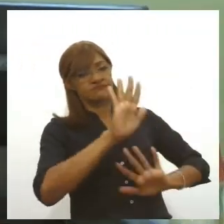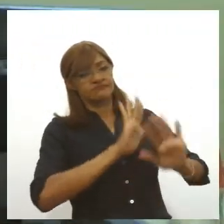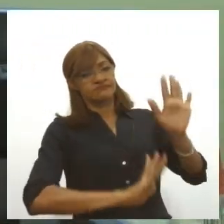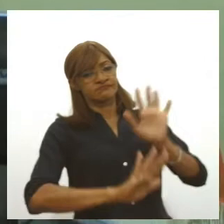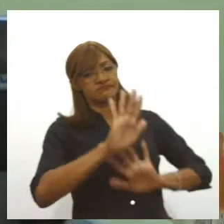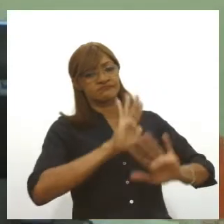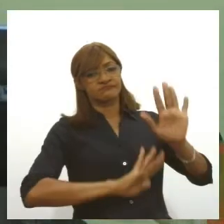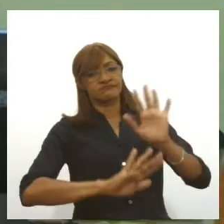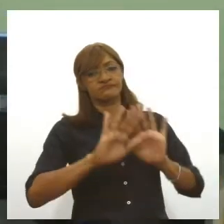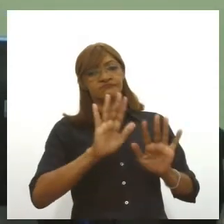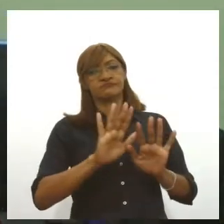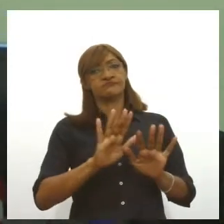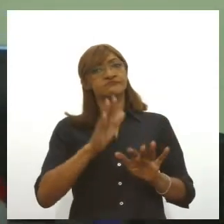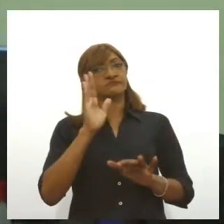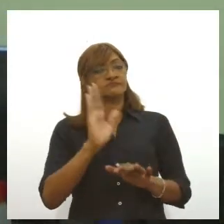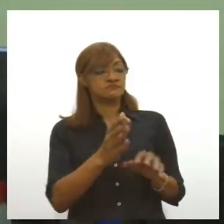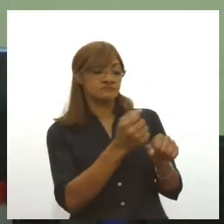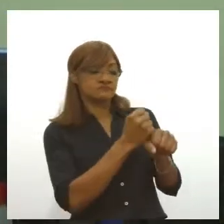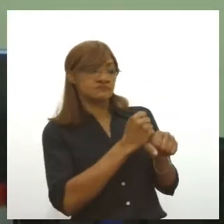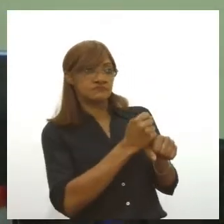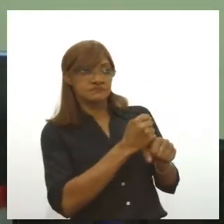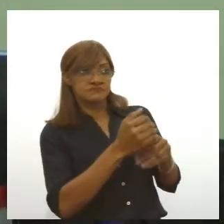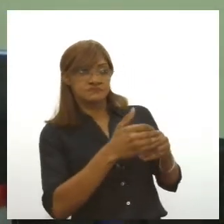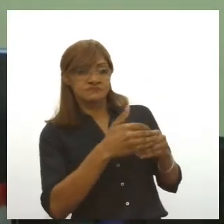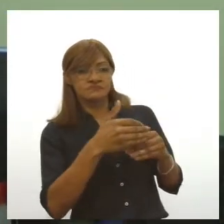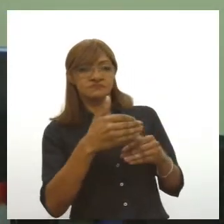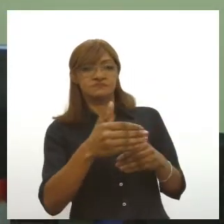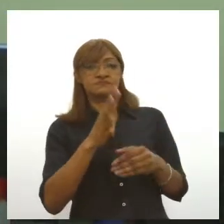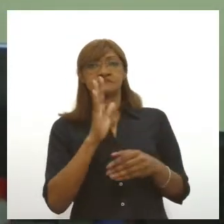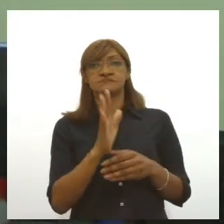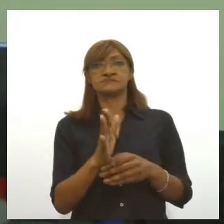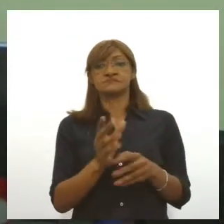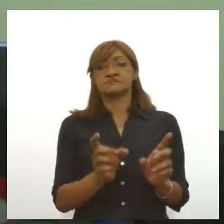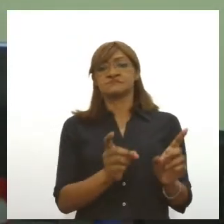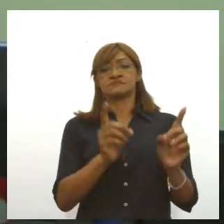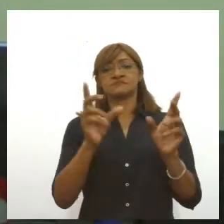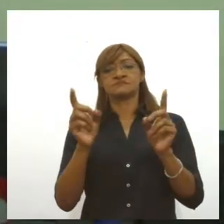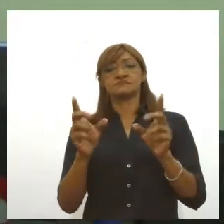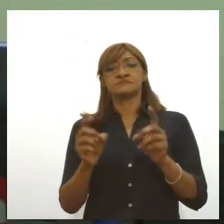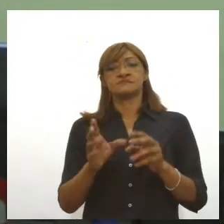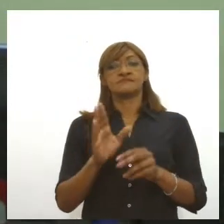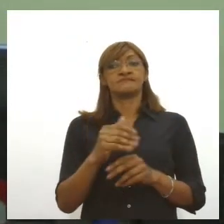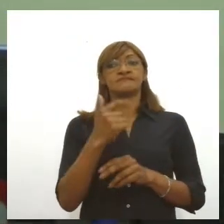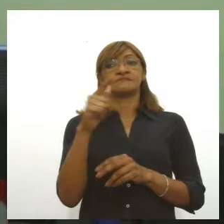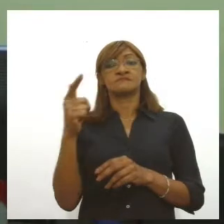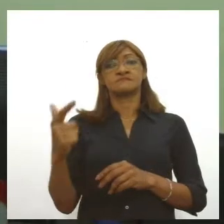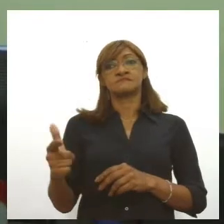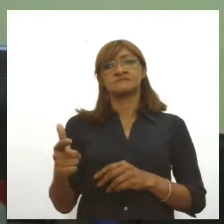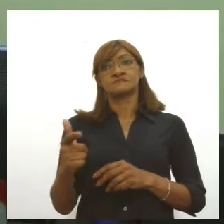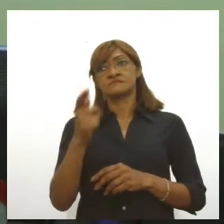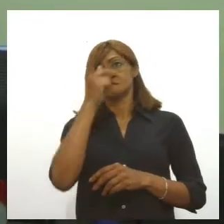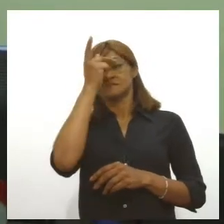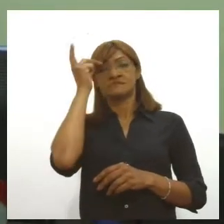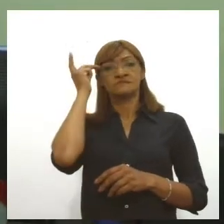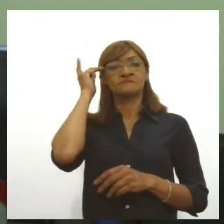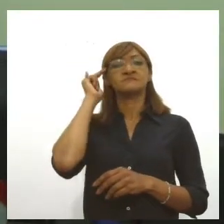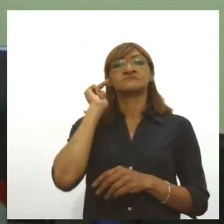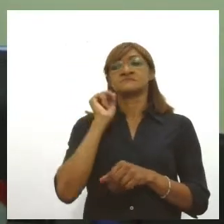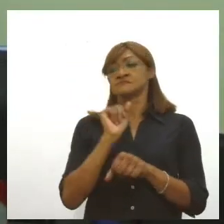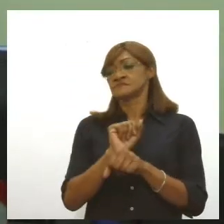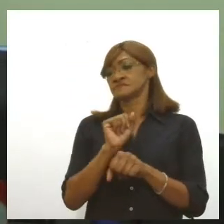que ao longo dos anos ganhou espaço e a atenção dos consumidores. Muitos aguardam, inclusive, essa data